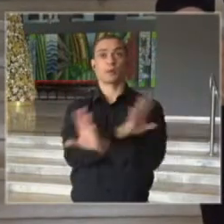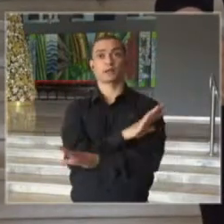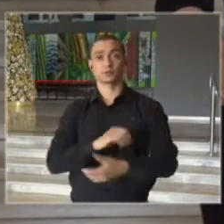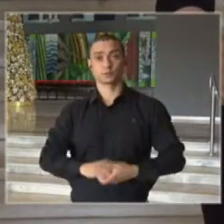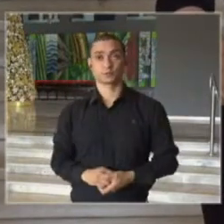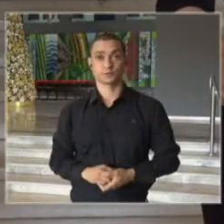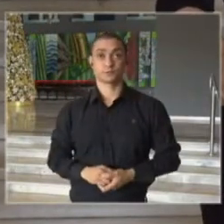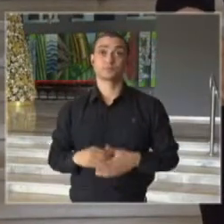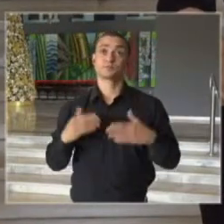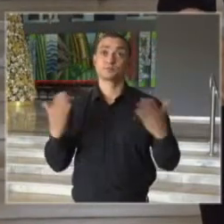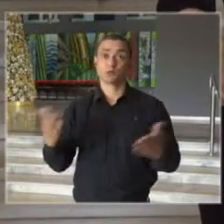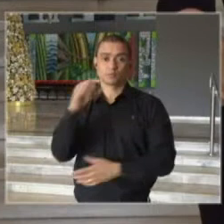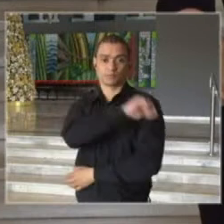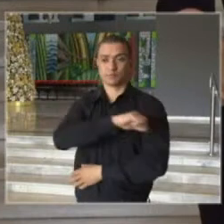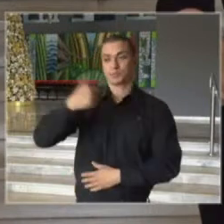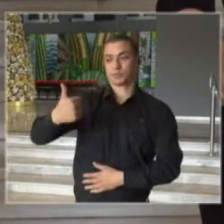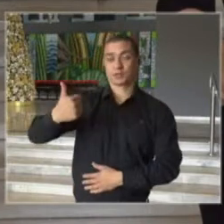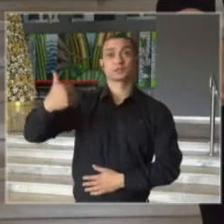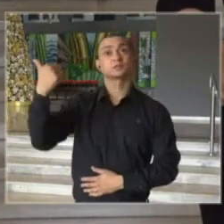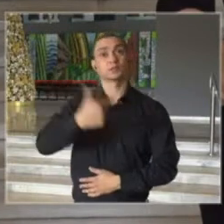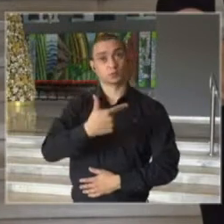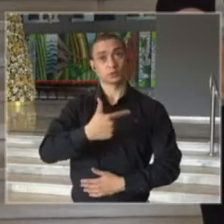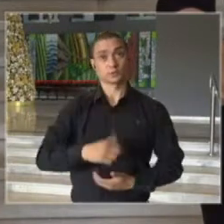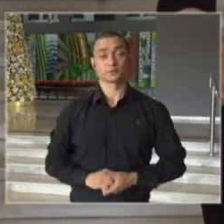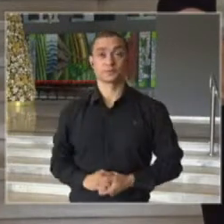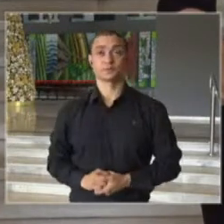seja, 2 doses da vacina.